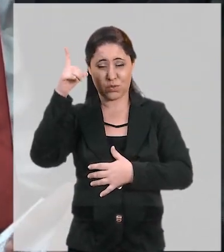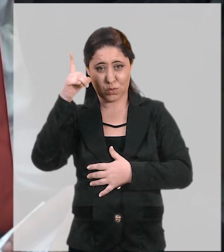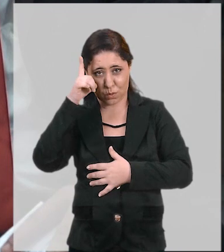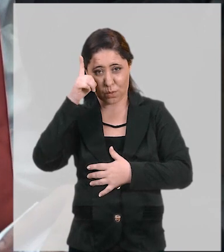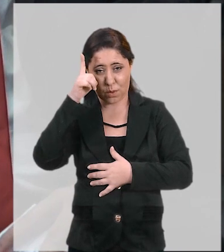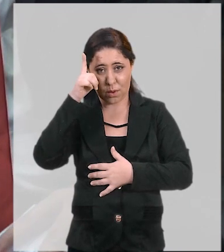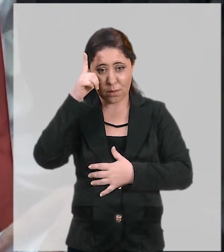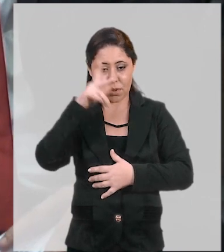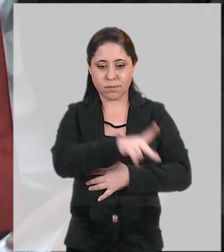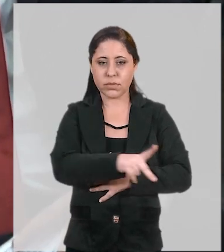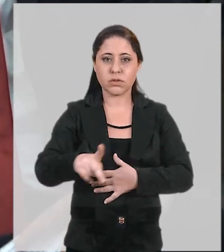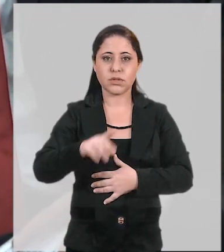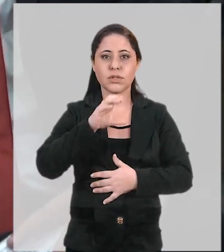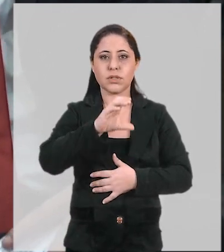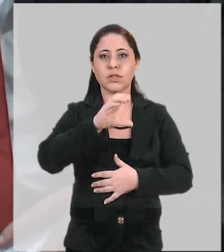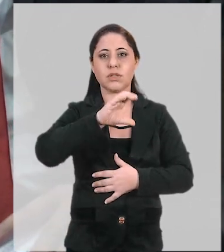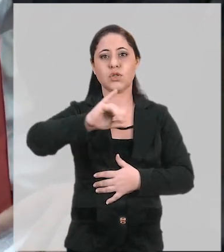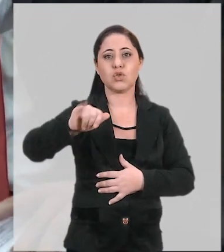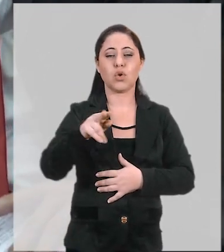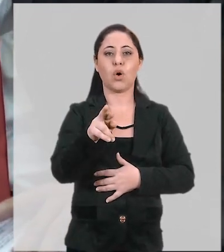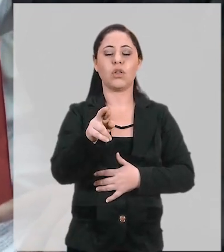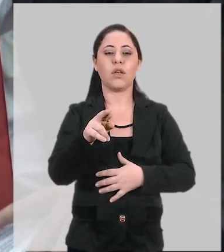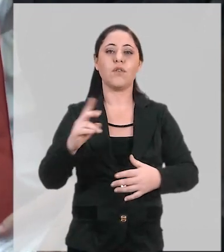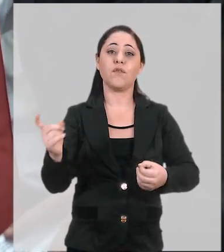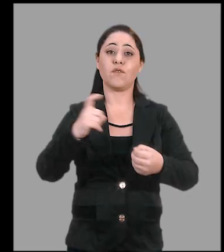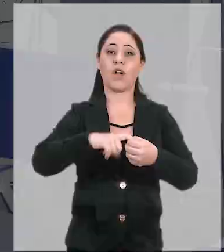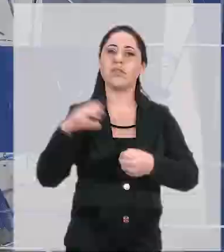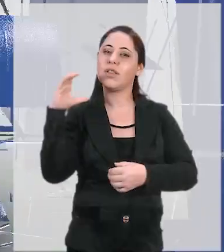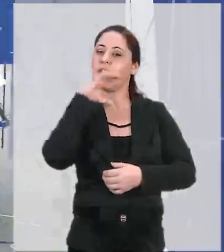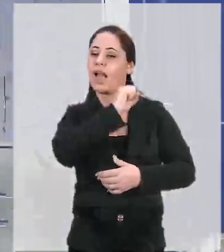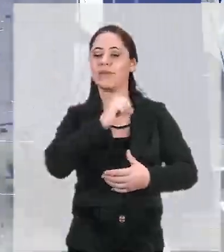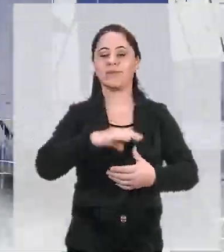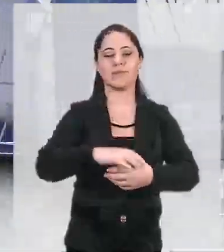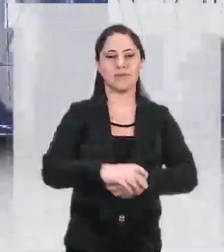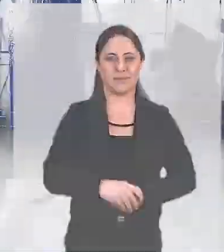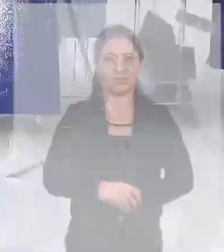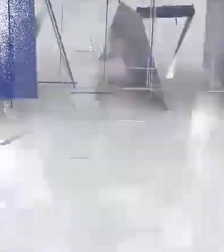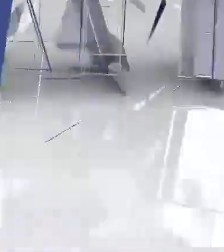Lopes, presidente da CCJ. Nós voltamos em breve.